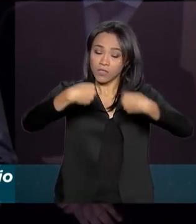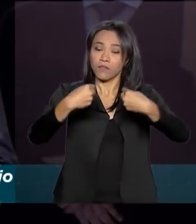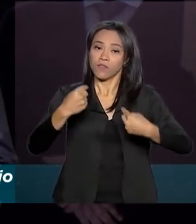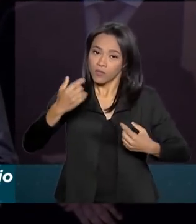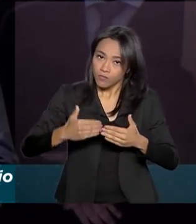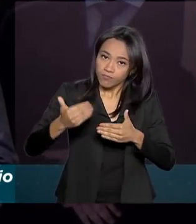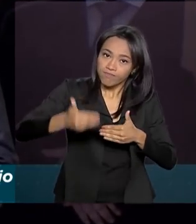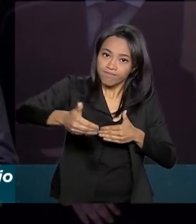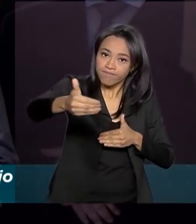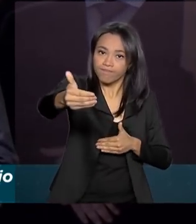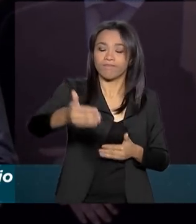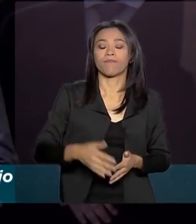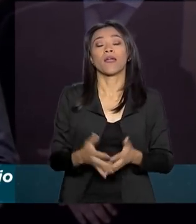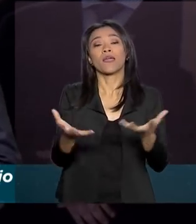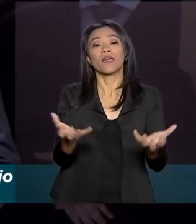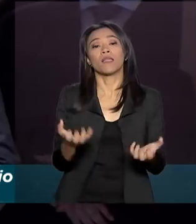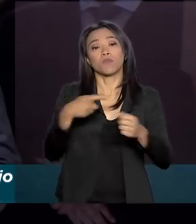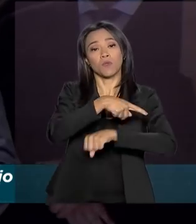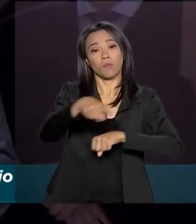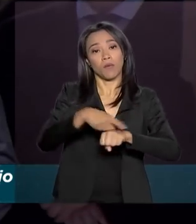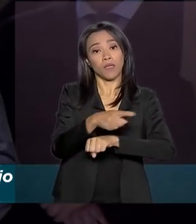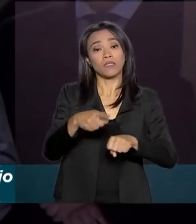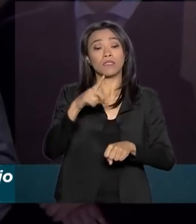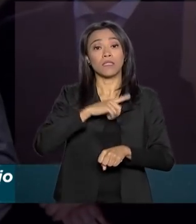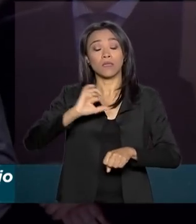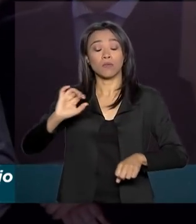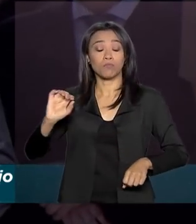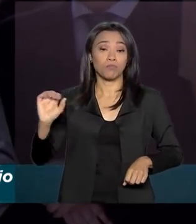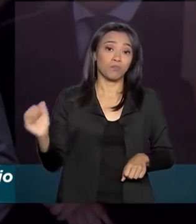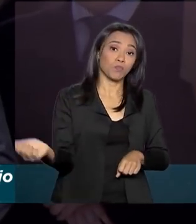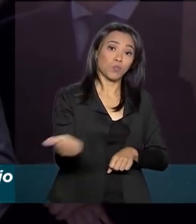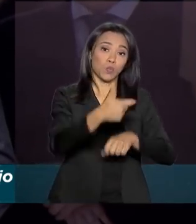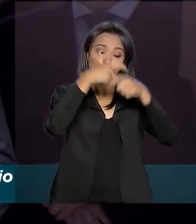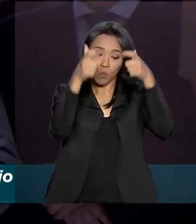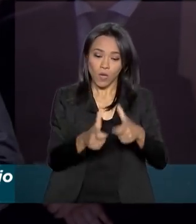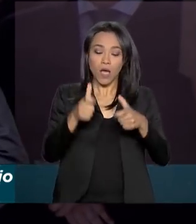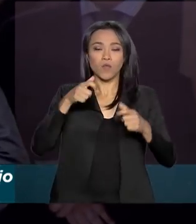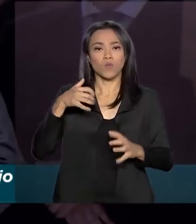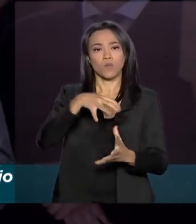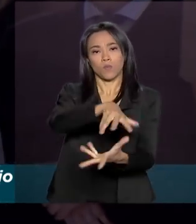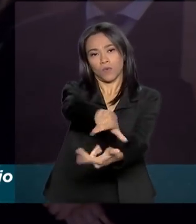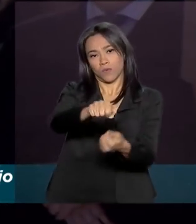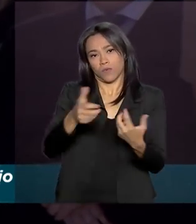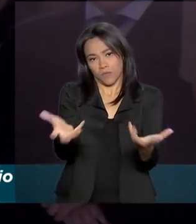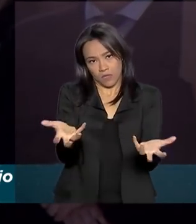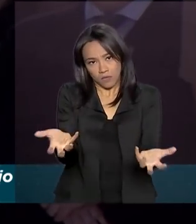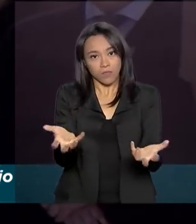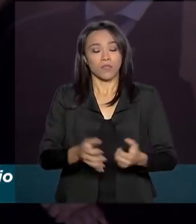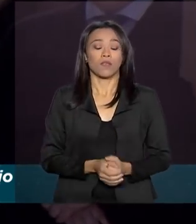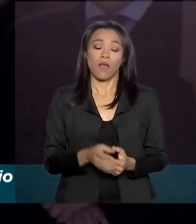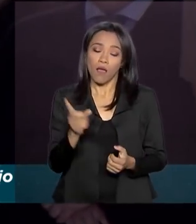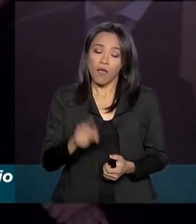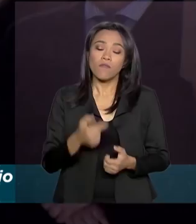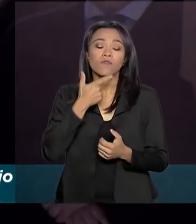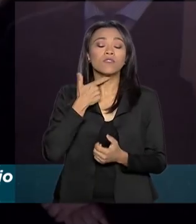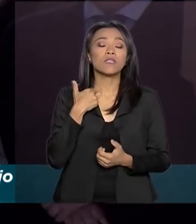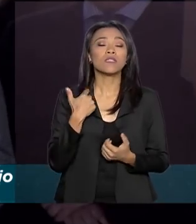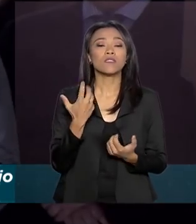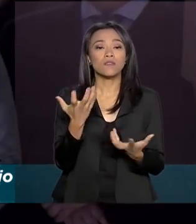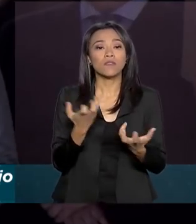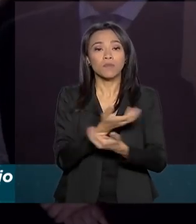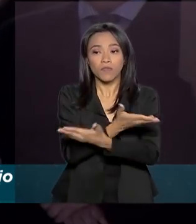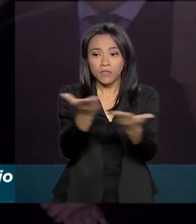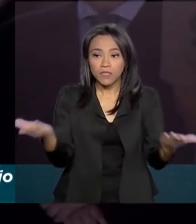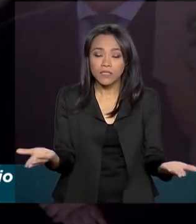nosso país ocupa o lugar que merecem no mundo e é o que desejo para todos vocês não existe